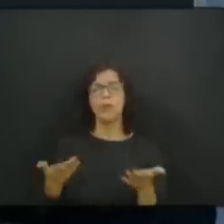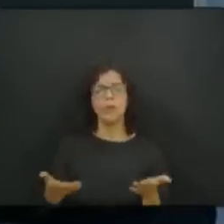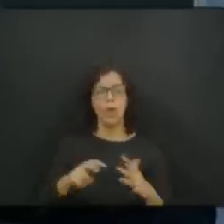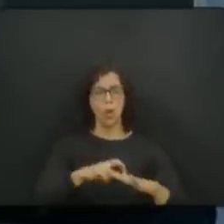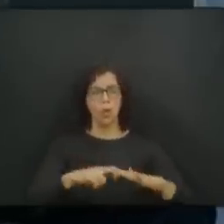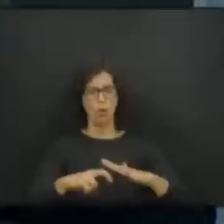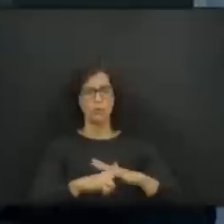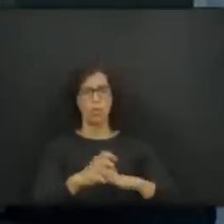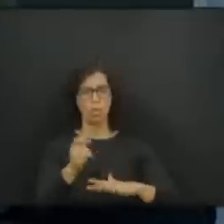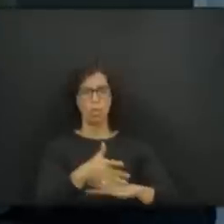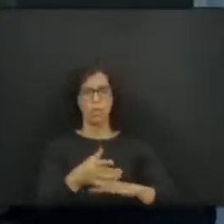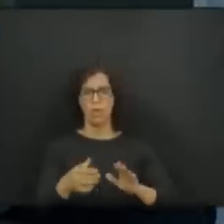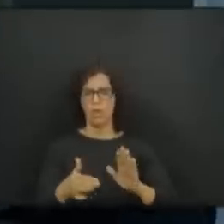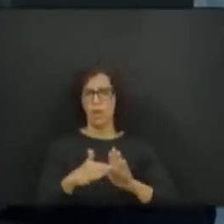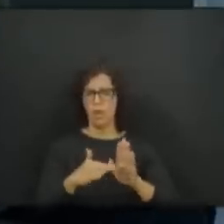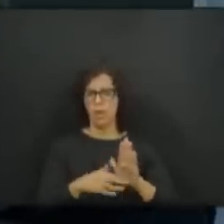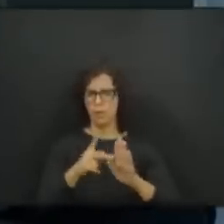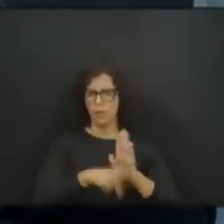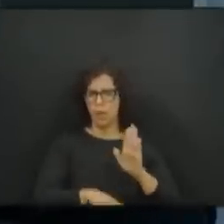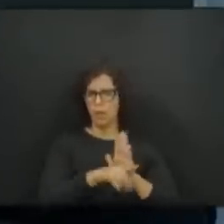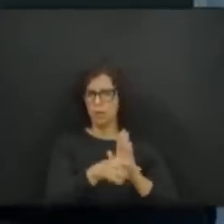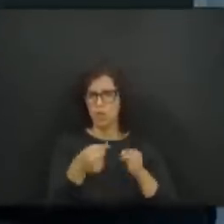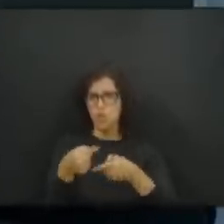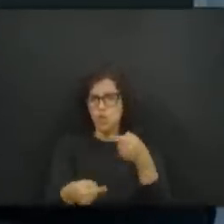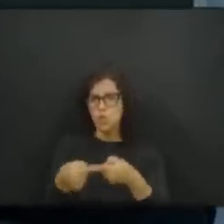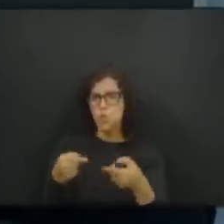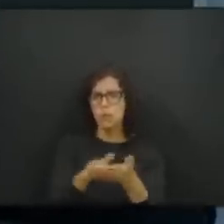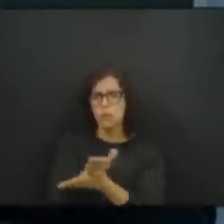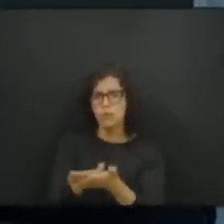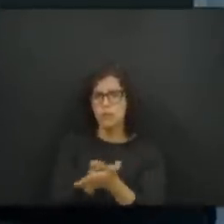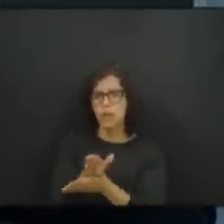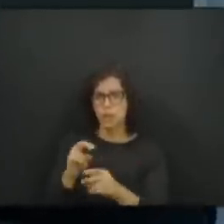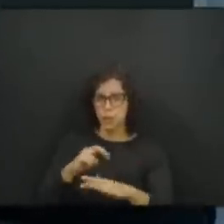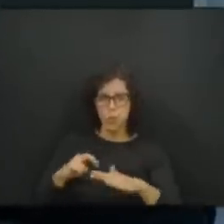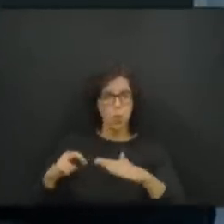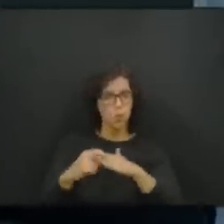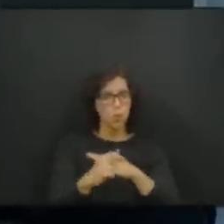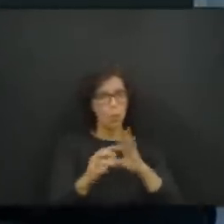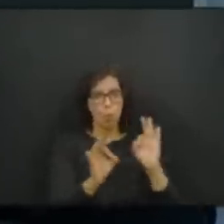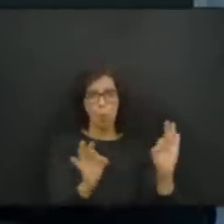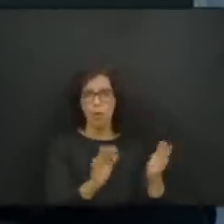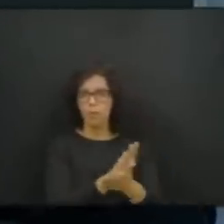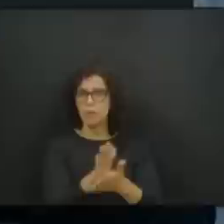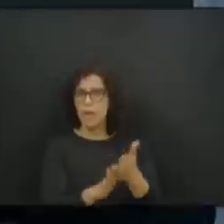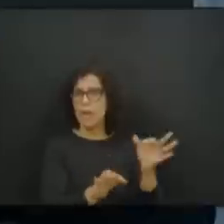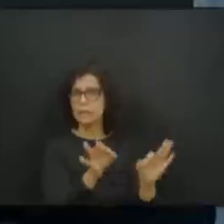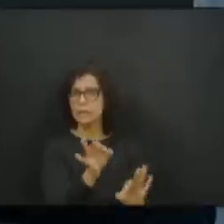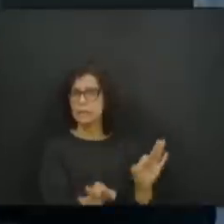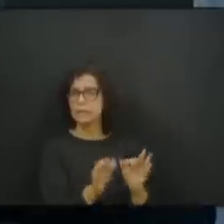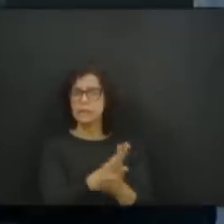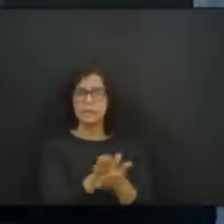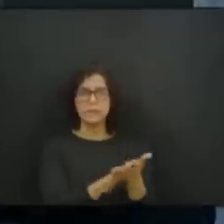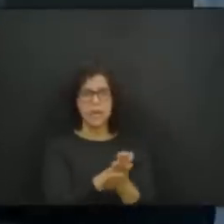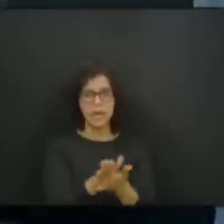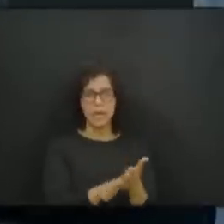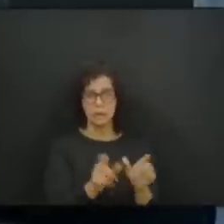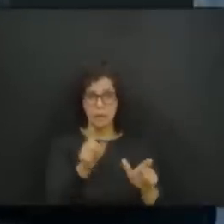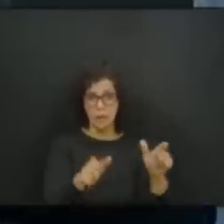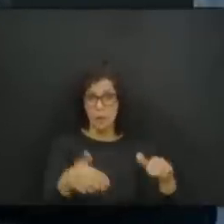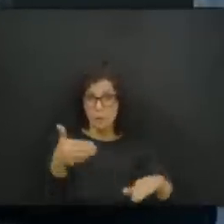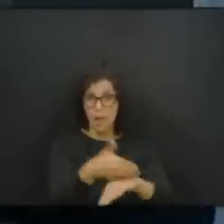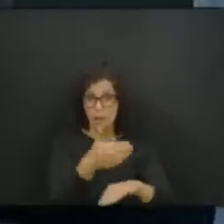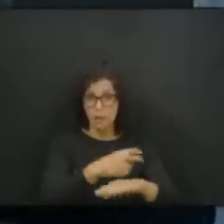isso está sendo colocado o projeto não foi discutido pelo próprio conselho não foi discutido pelas